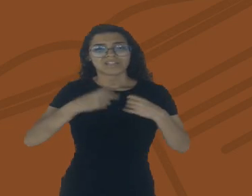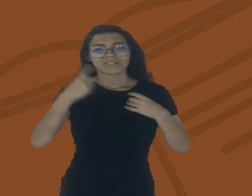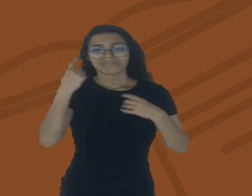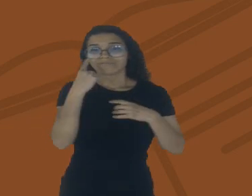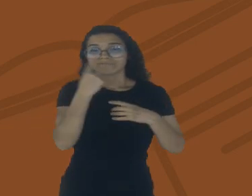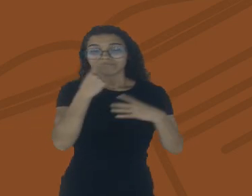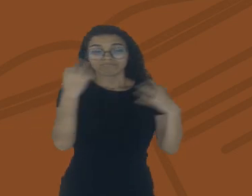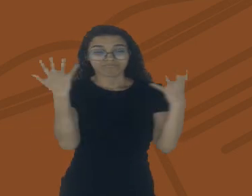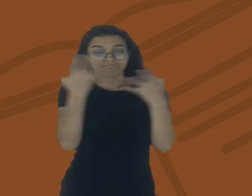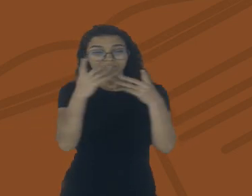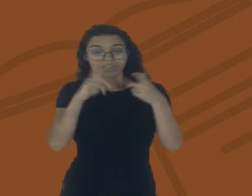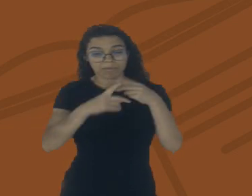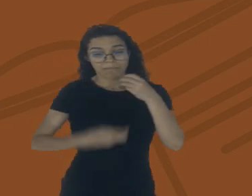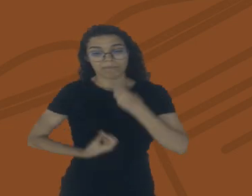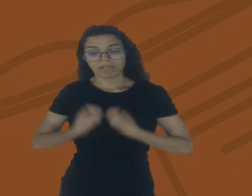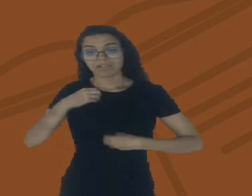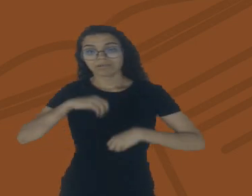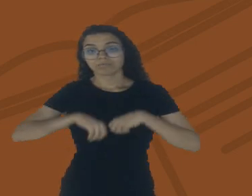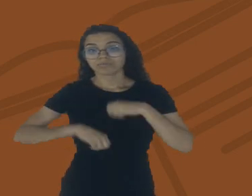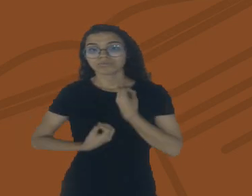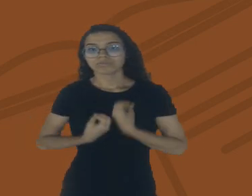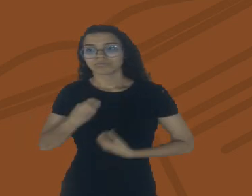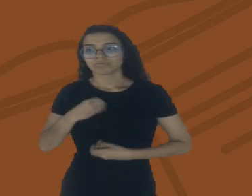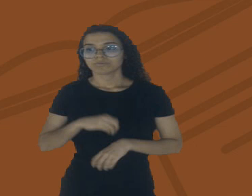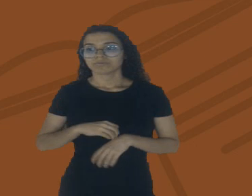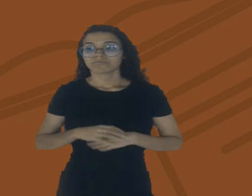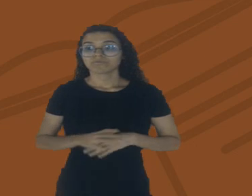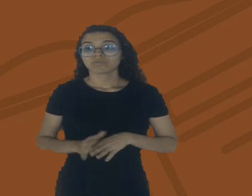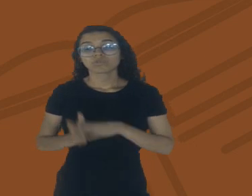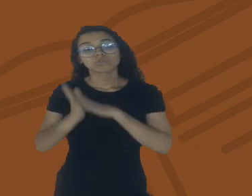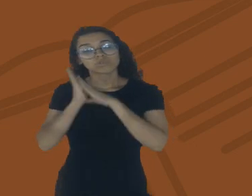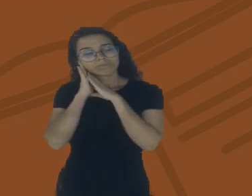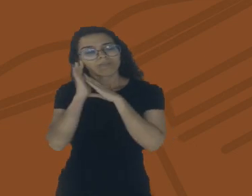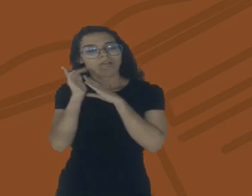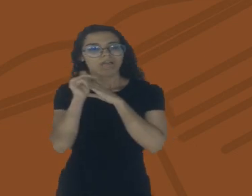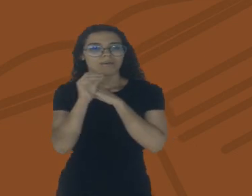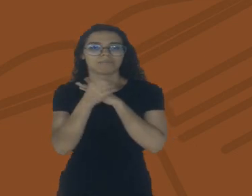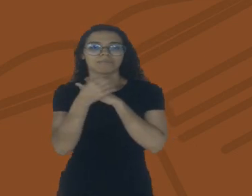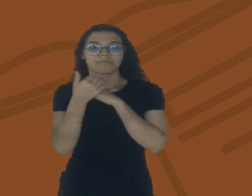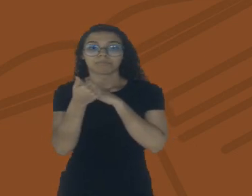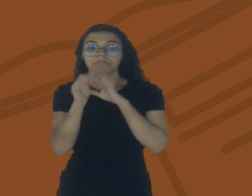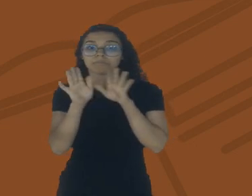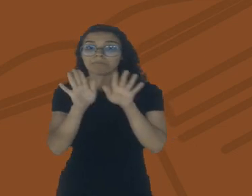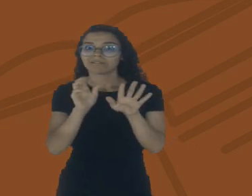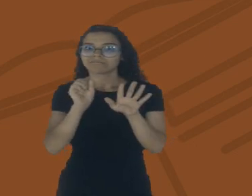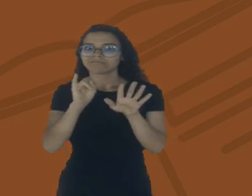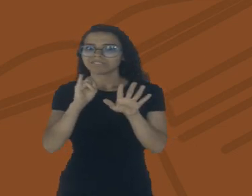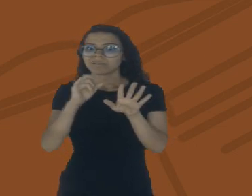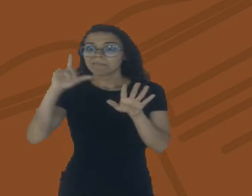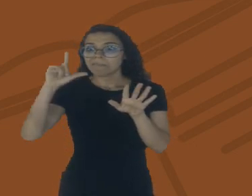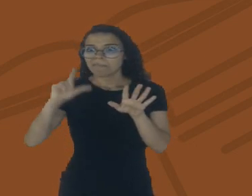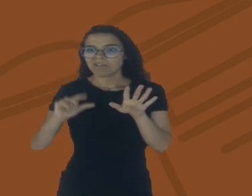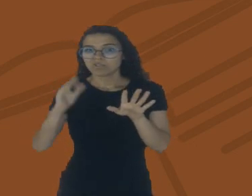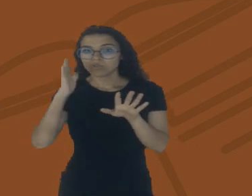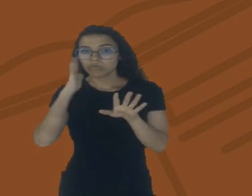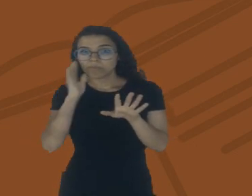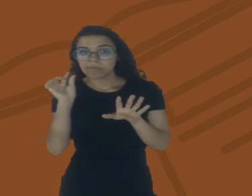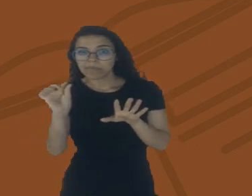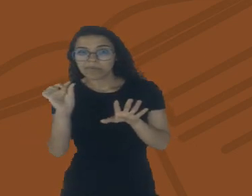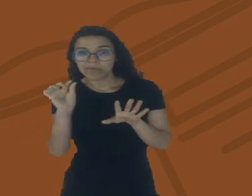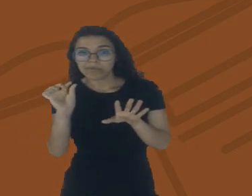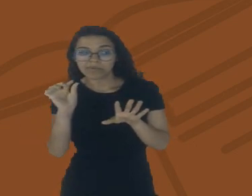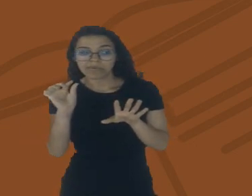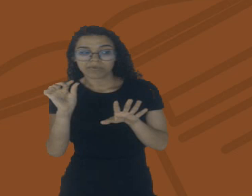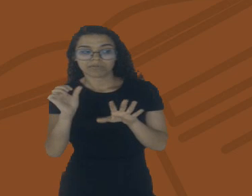no metabolismo. Então vejam, o sono é algo bom, mas se a gente evita, se a gente não